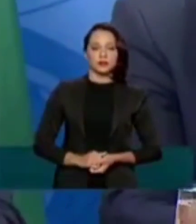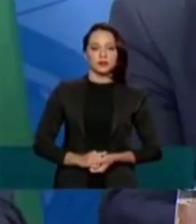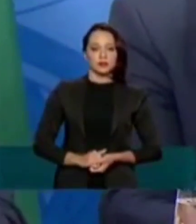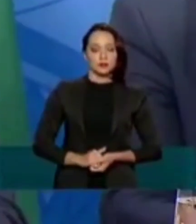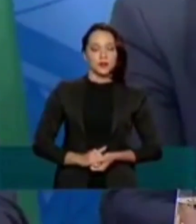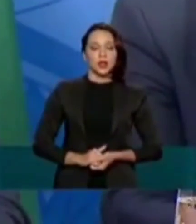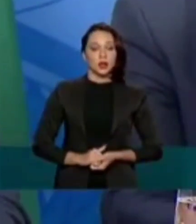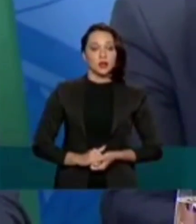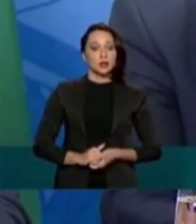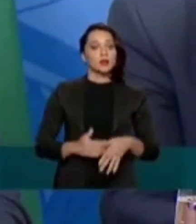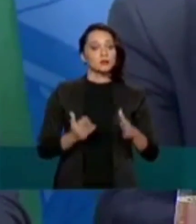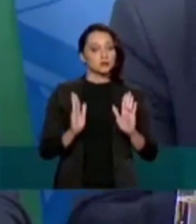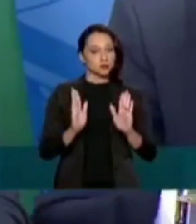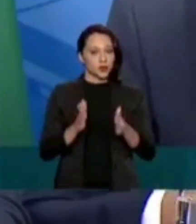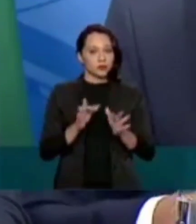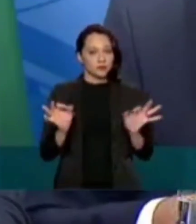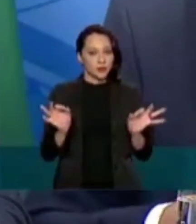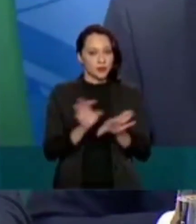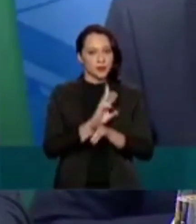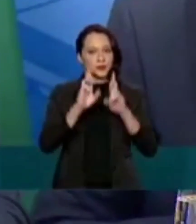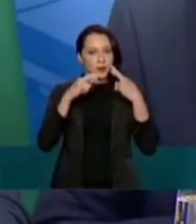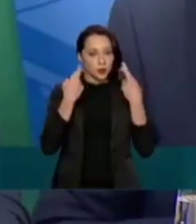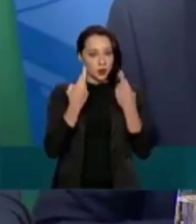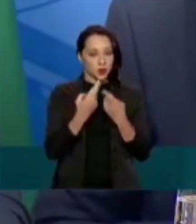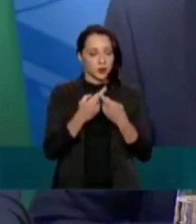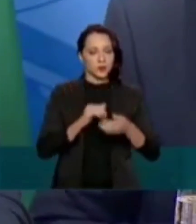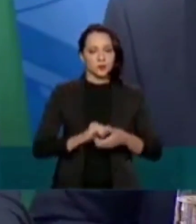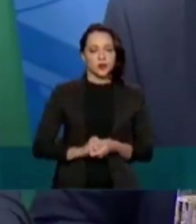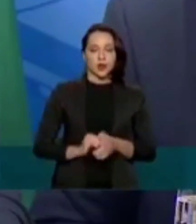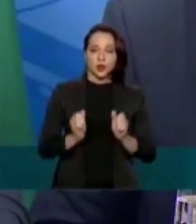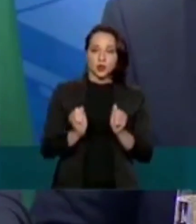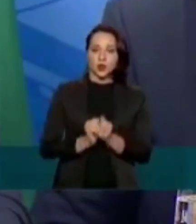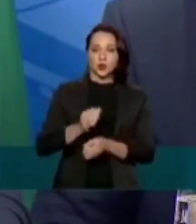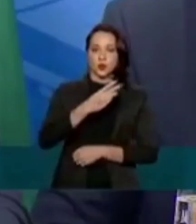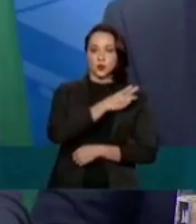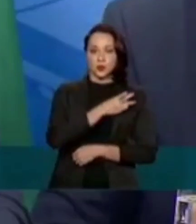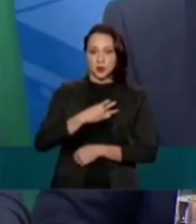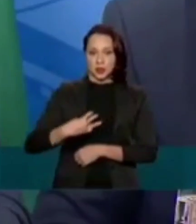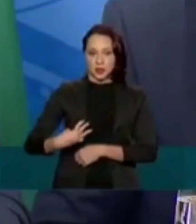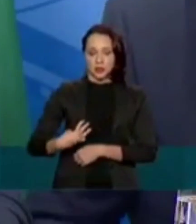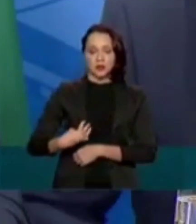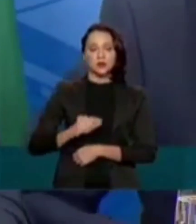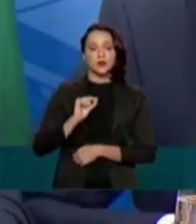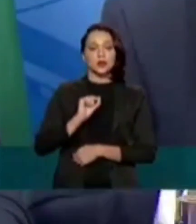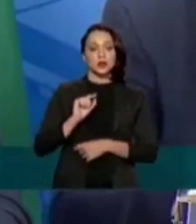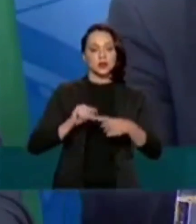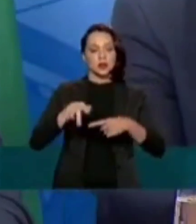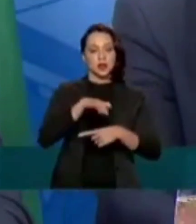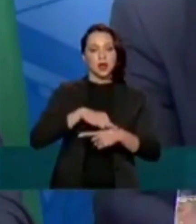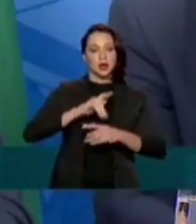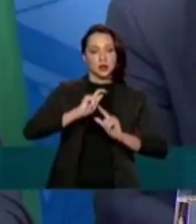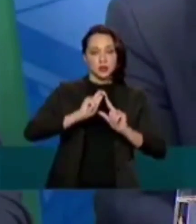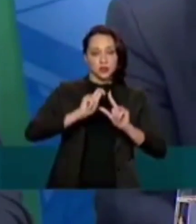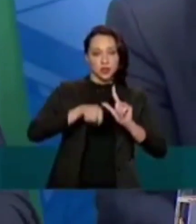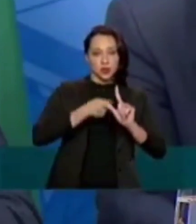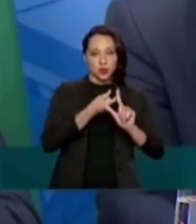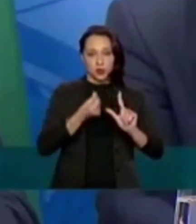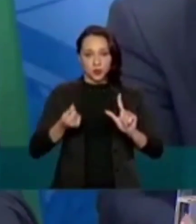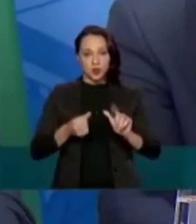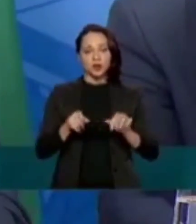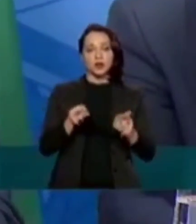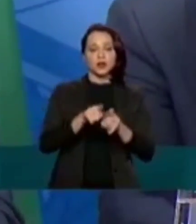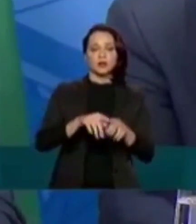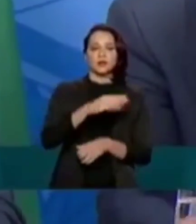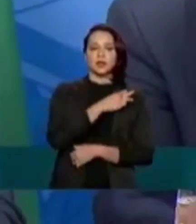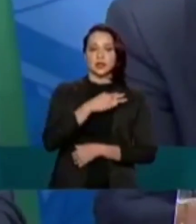Terminamos agora uma reunião. Os ministros nossos, em especial da área econômica, e também com o